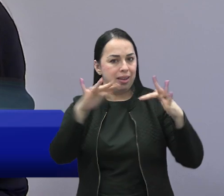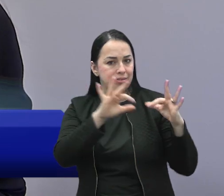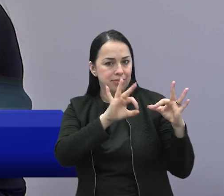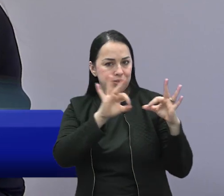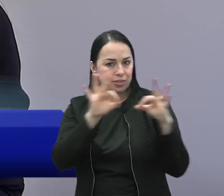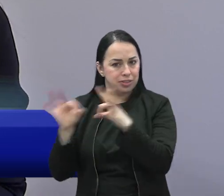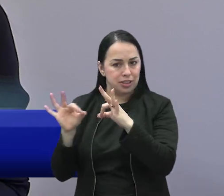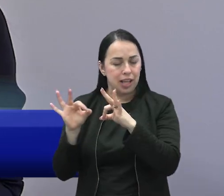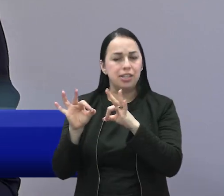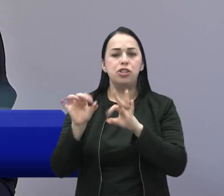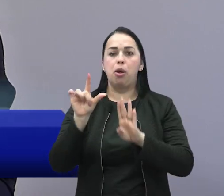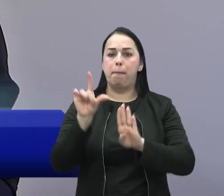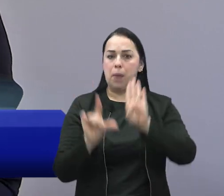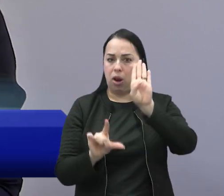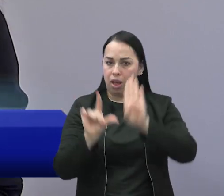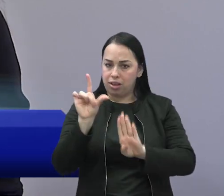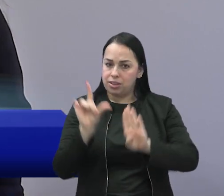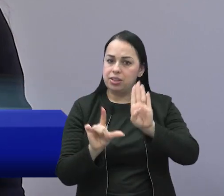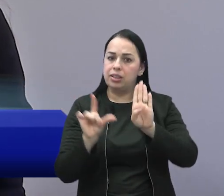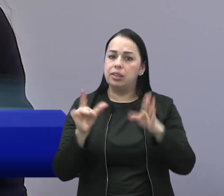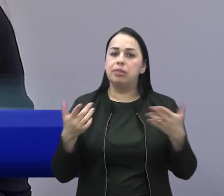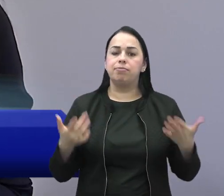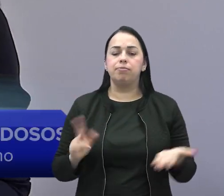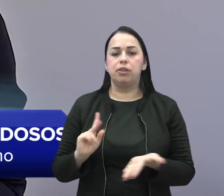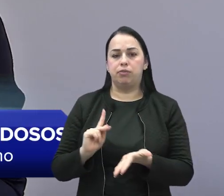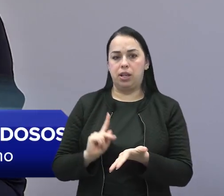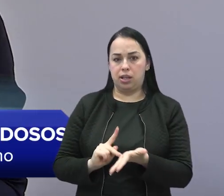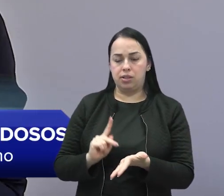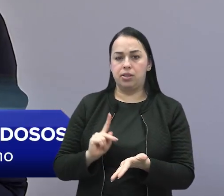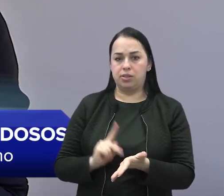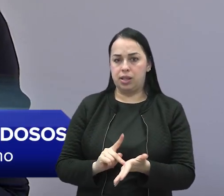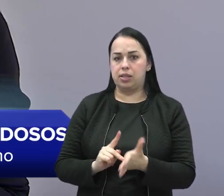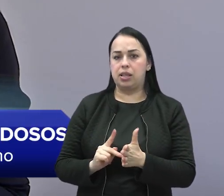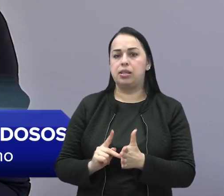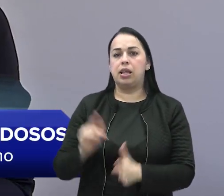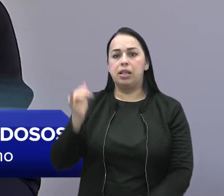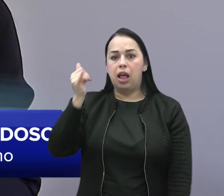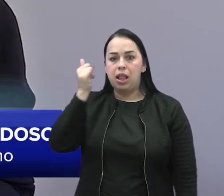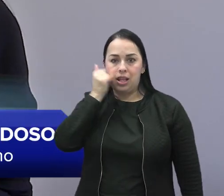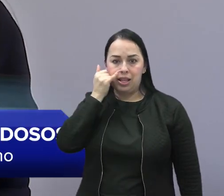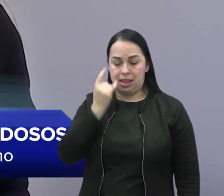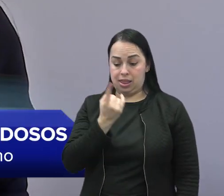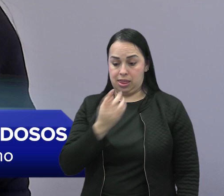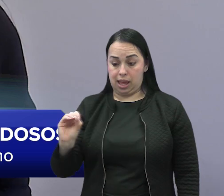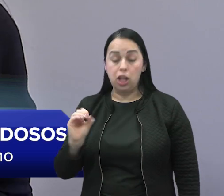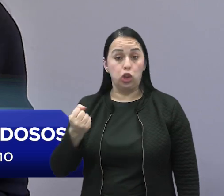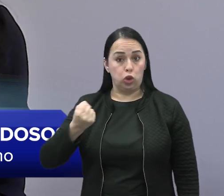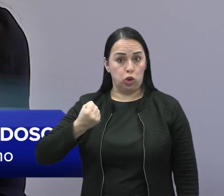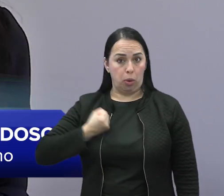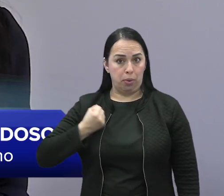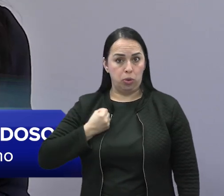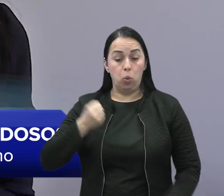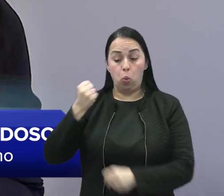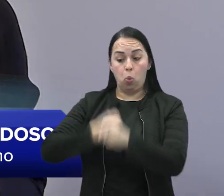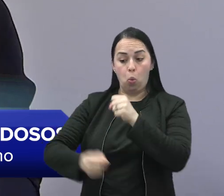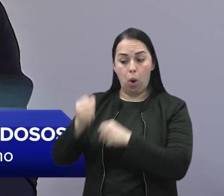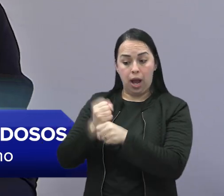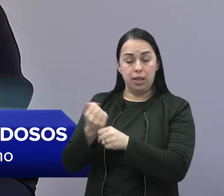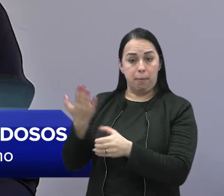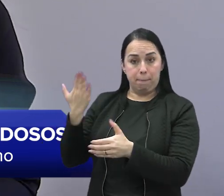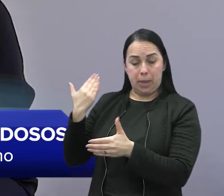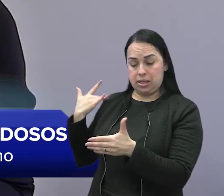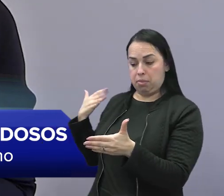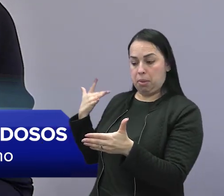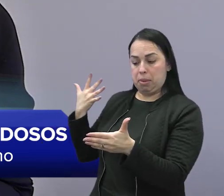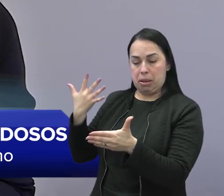todos que acompanham ao Boletim Legislativo. E pessoal, de acordo com o Disque 100, do ano passado para